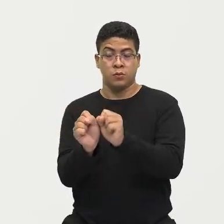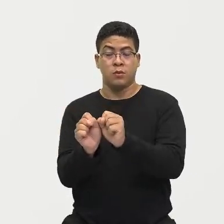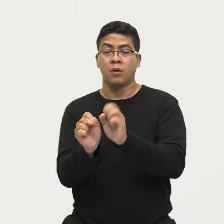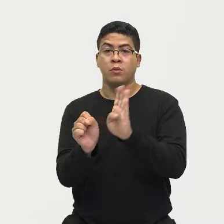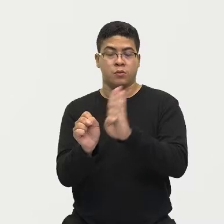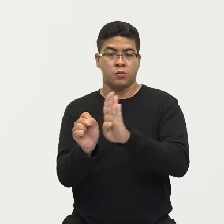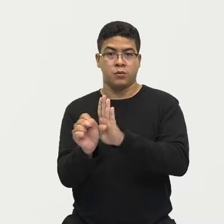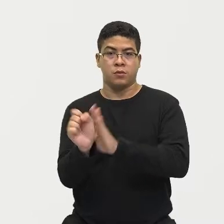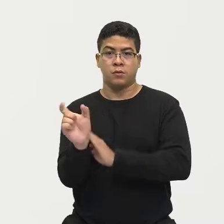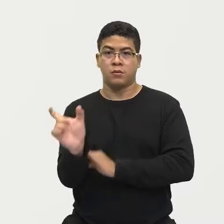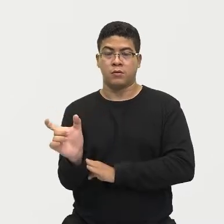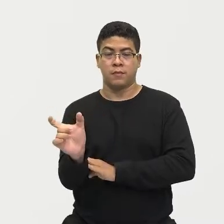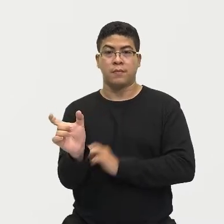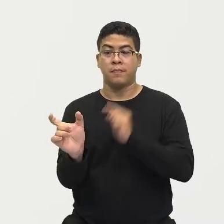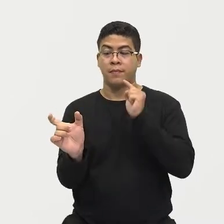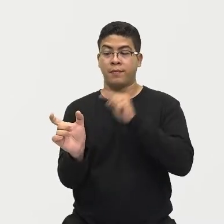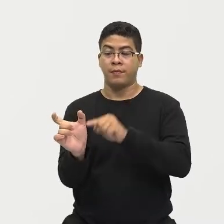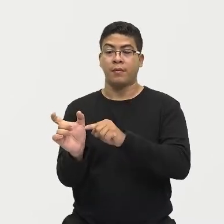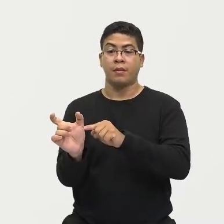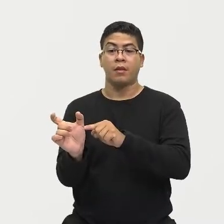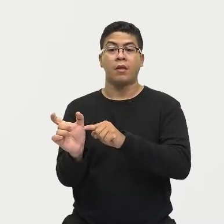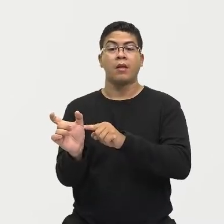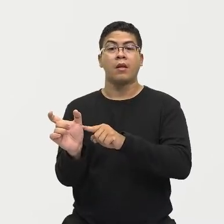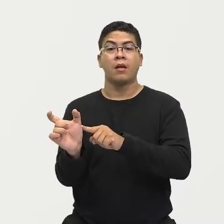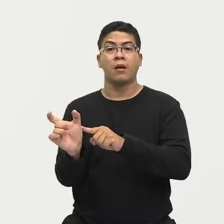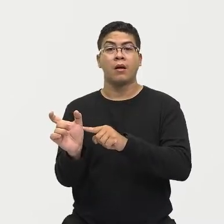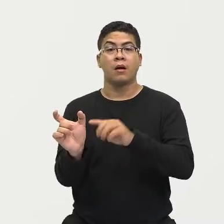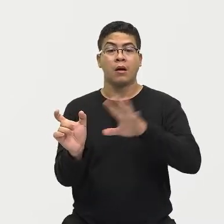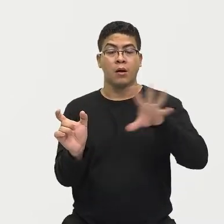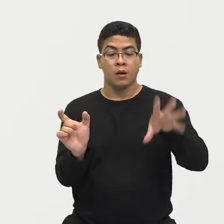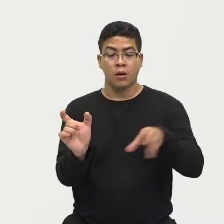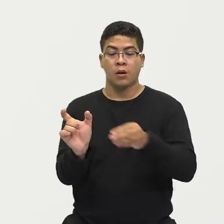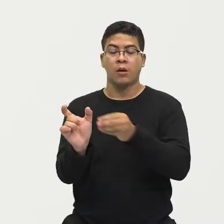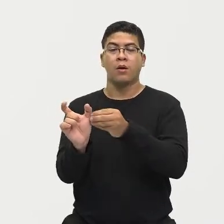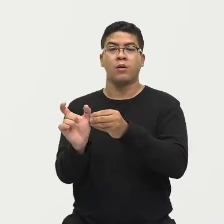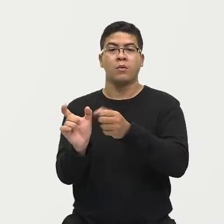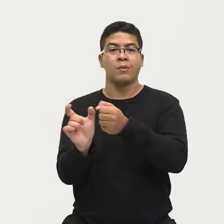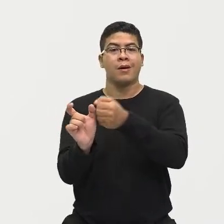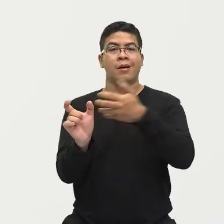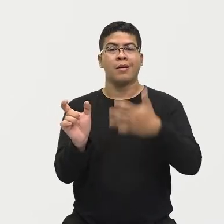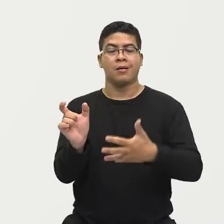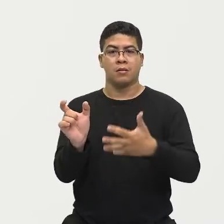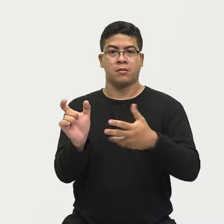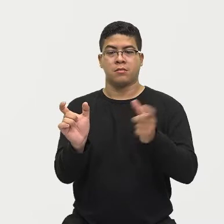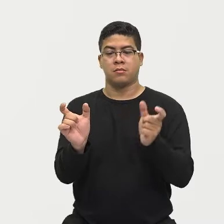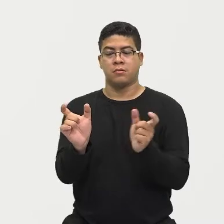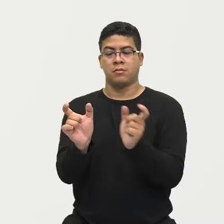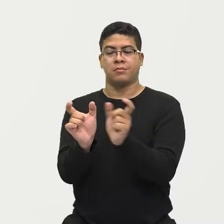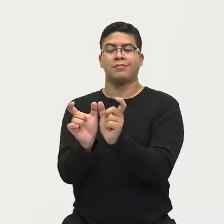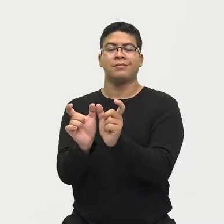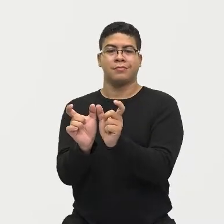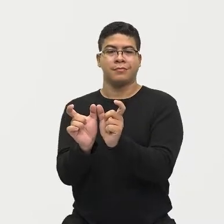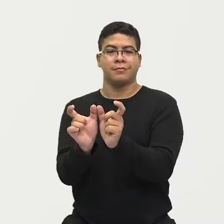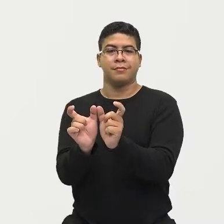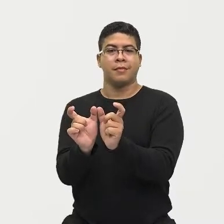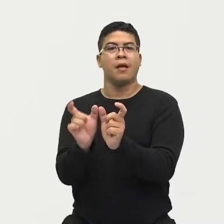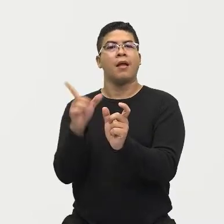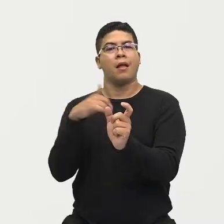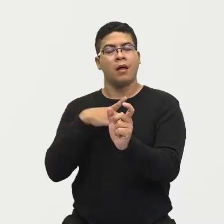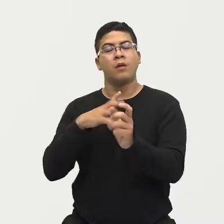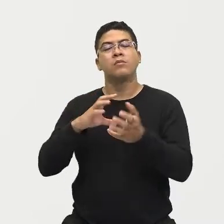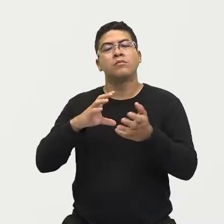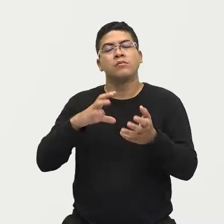ou não, né? Uma qualidade, entenda-se aí por defeitos também, nesse sentido. Palavras são